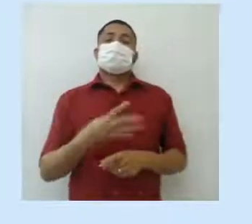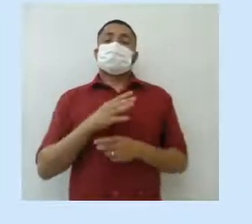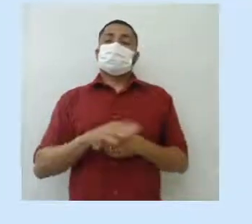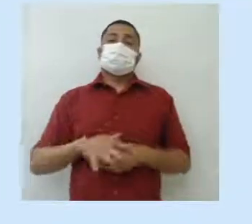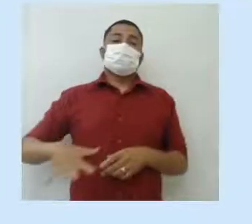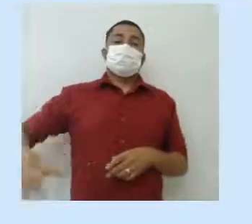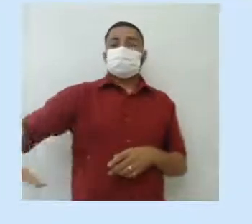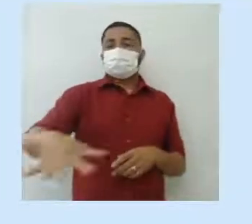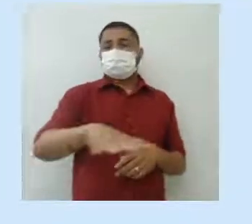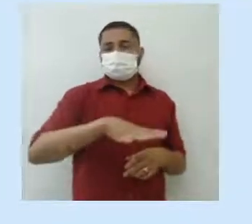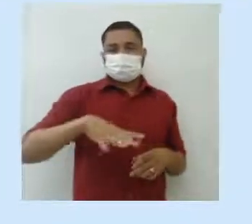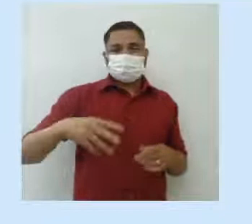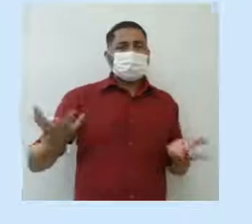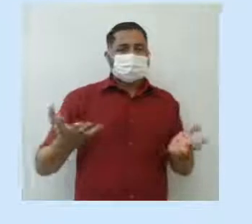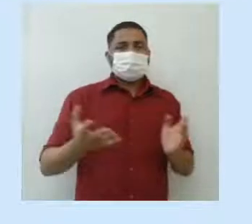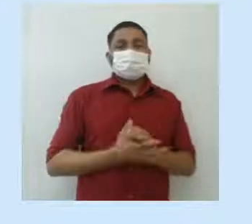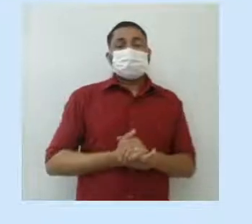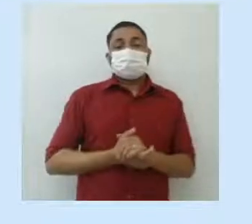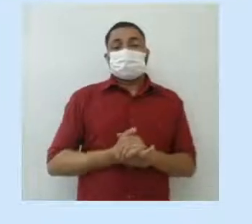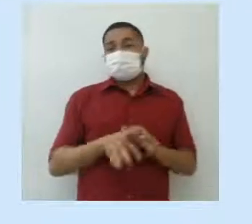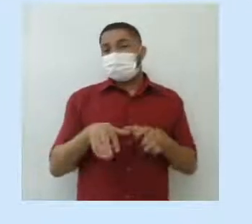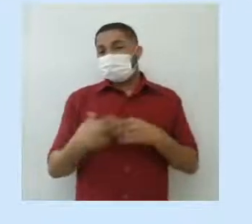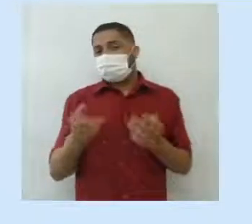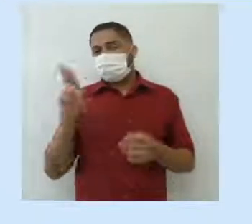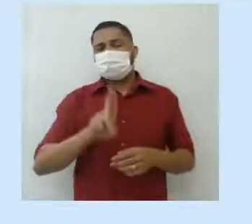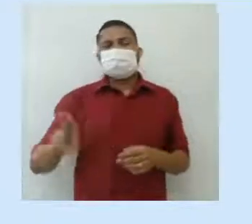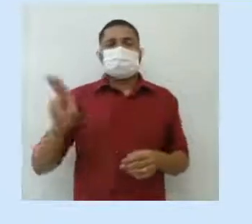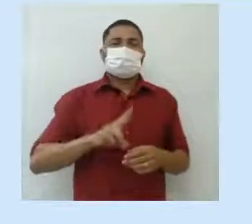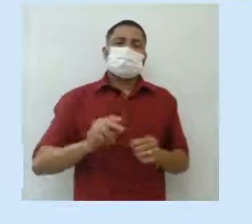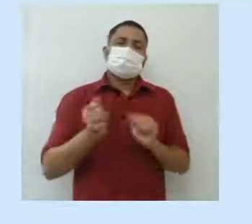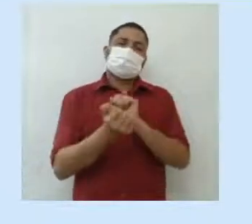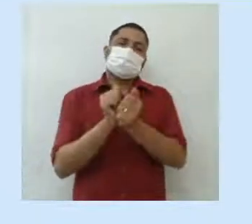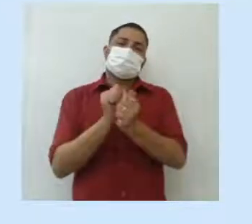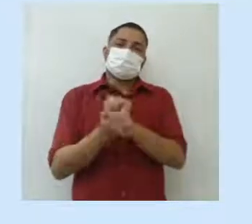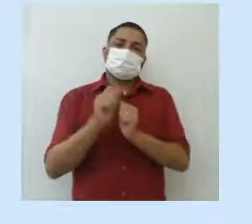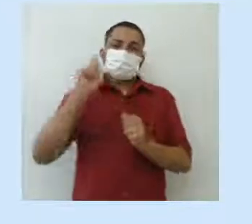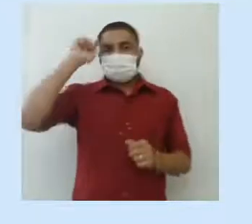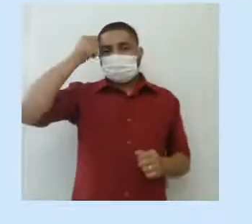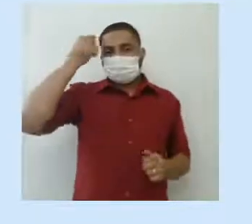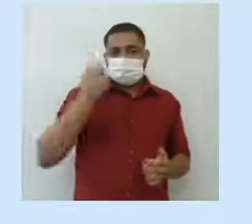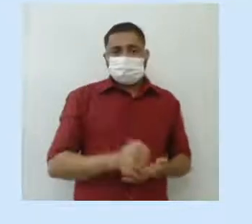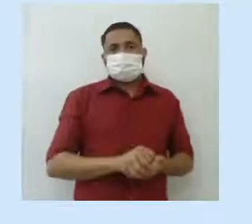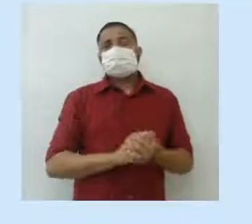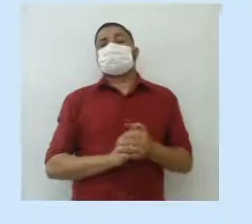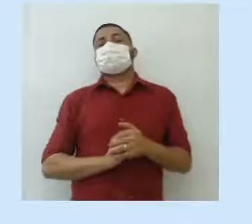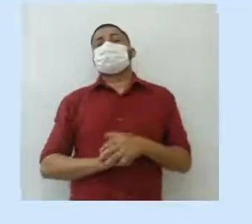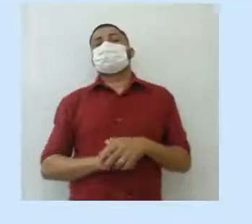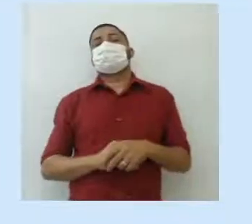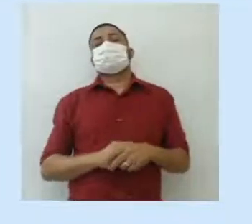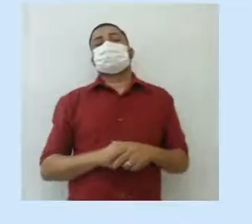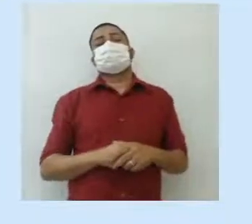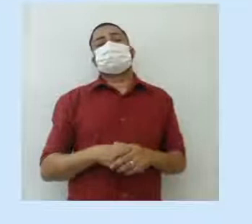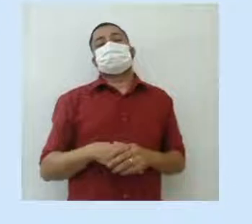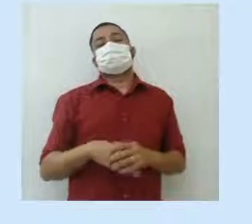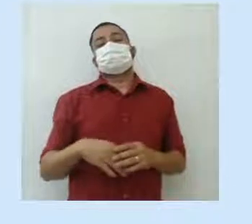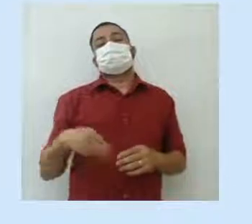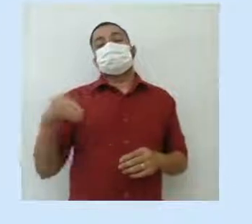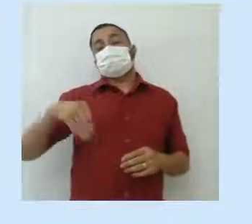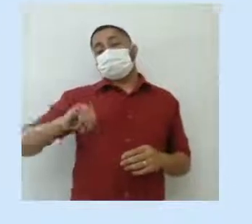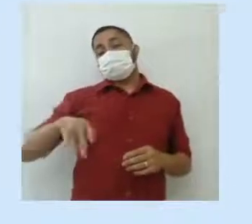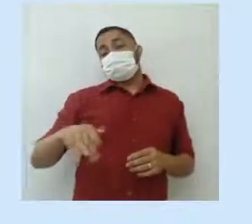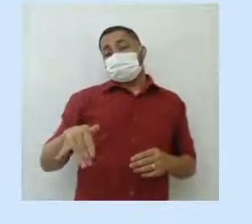novas terras, né? Então, a utilização de escravizados negros, né, das